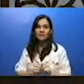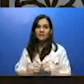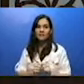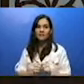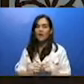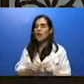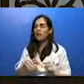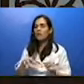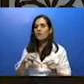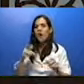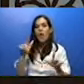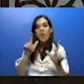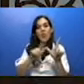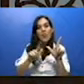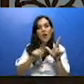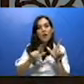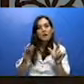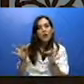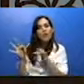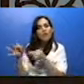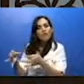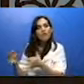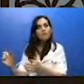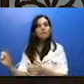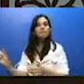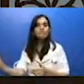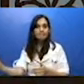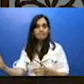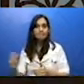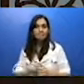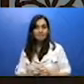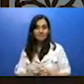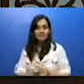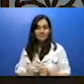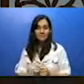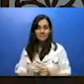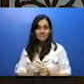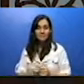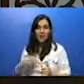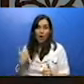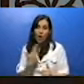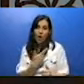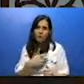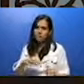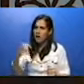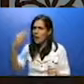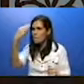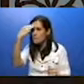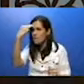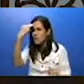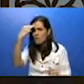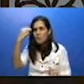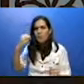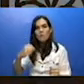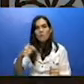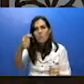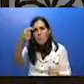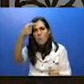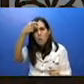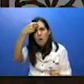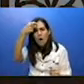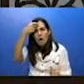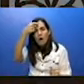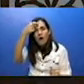aqui só com a letra final sendo que eu tenho o suporte visual vou trabalhar a memória a concentração dessa